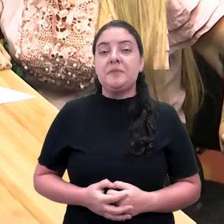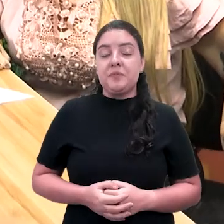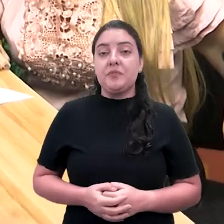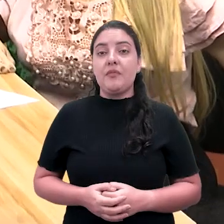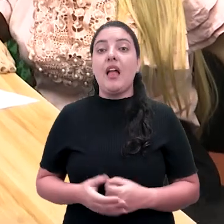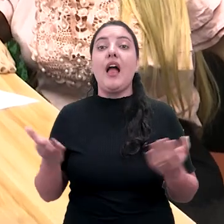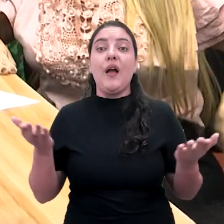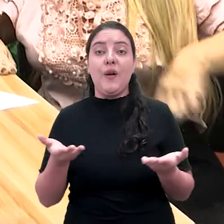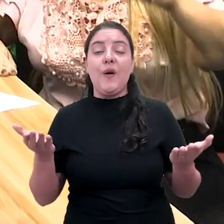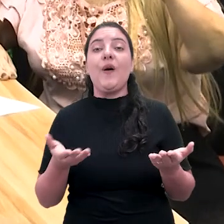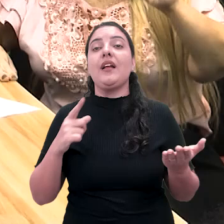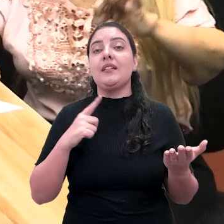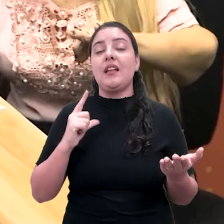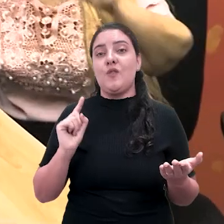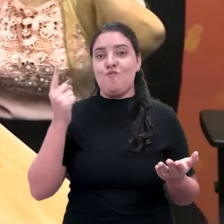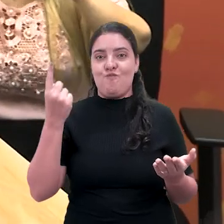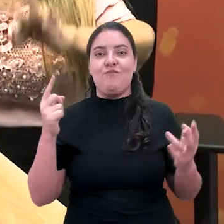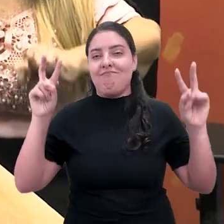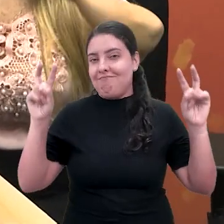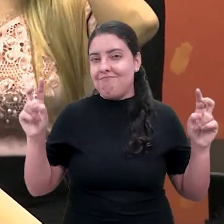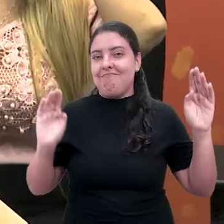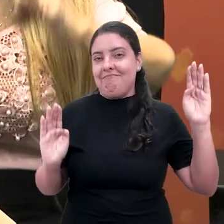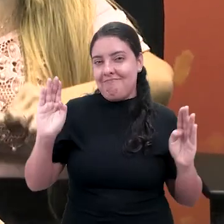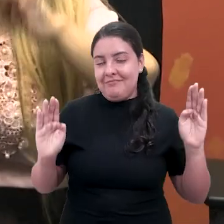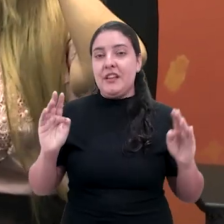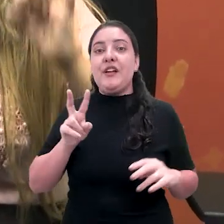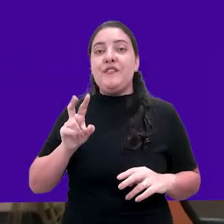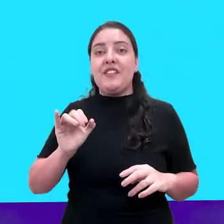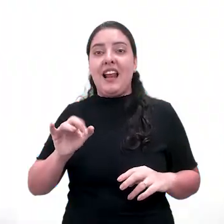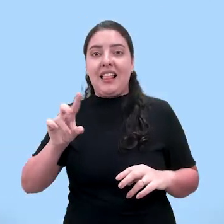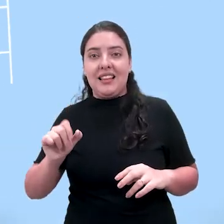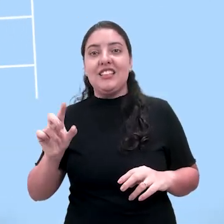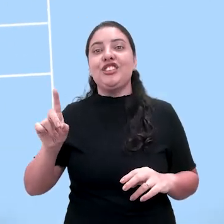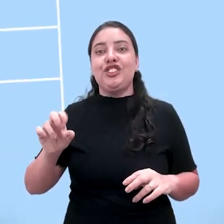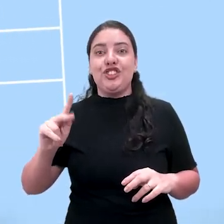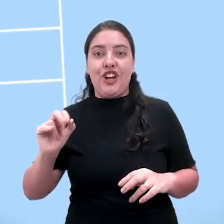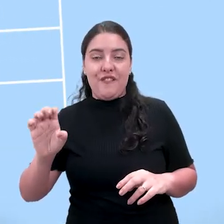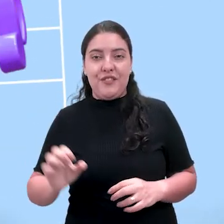a gente tem um quadro chamado Virada de Chave.